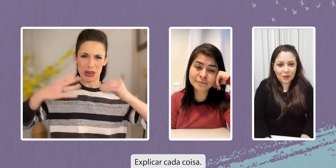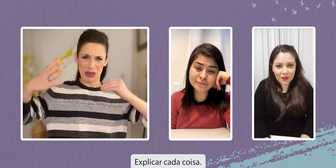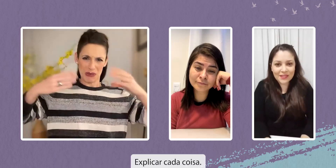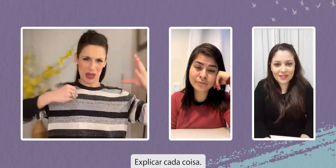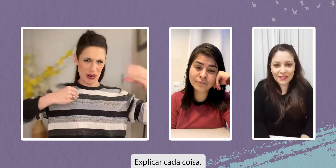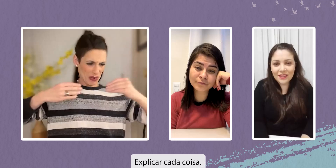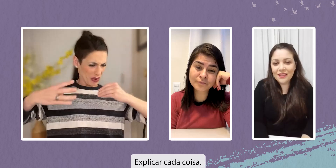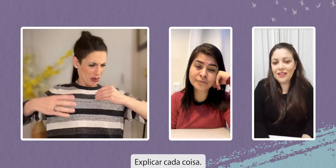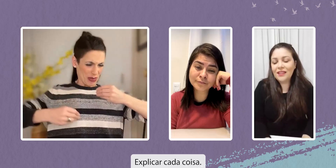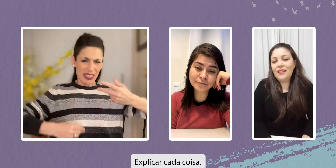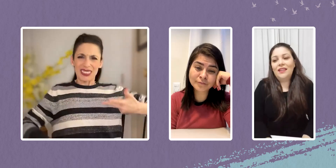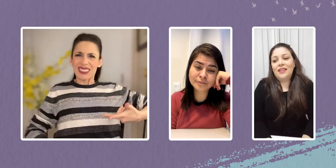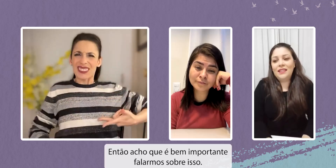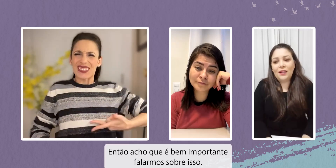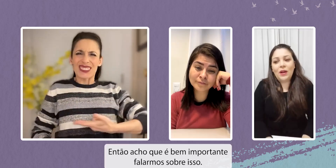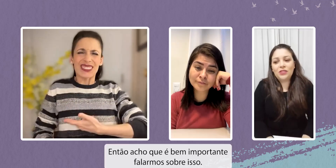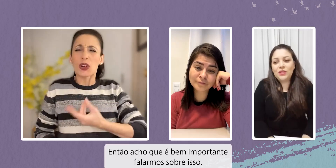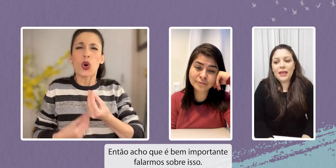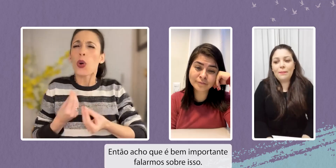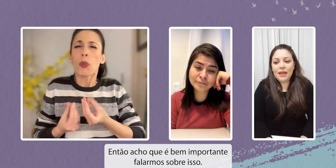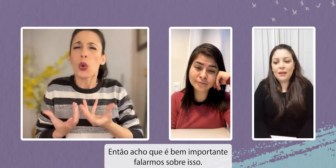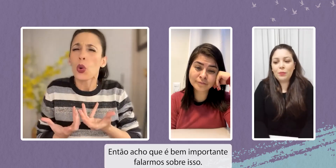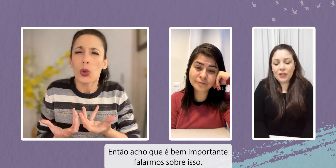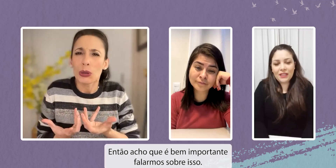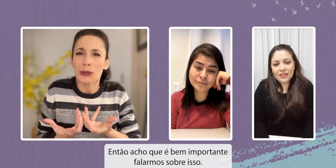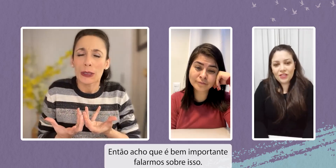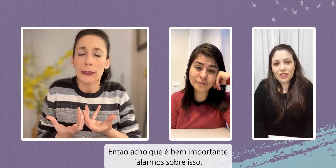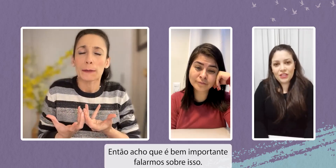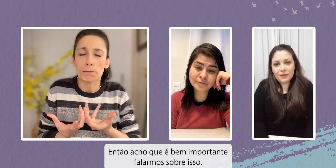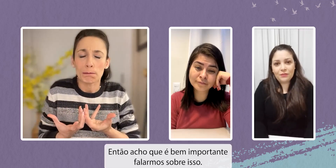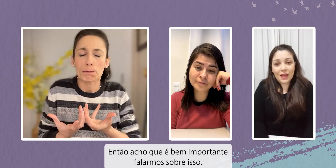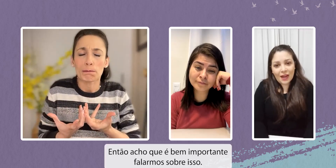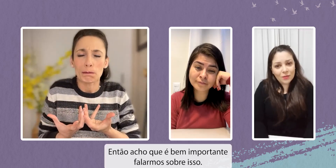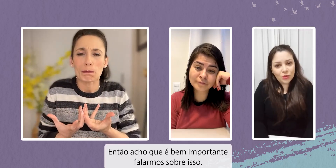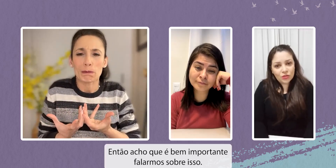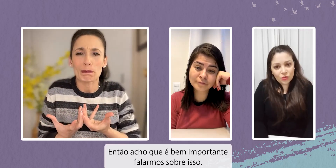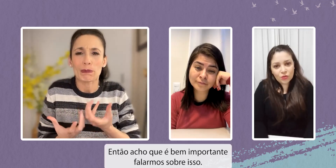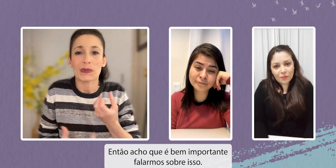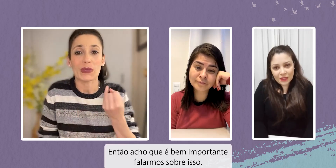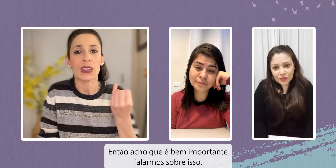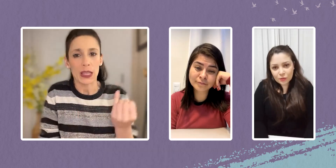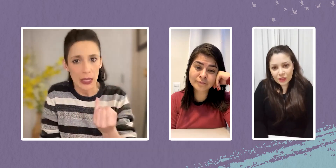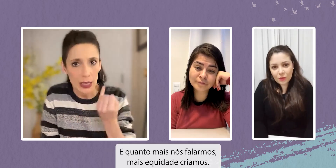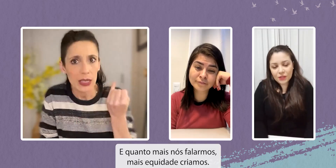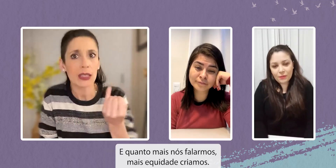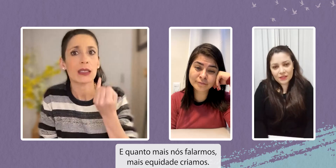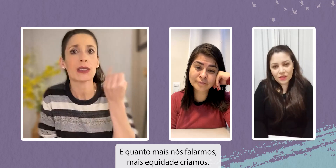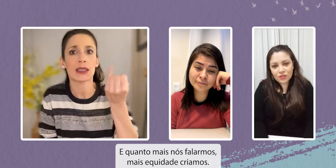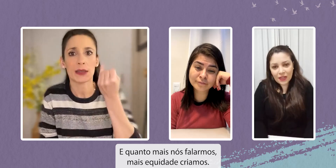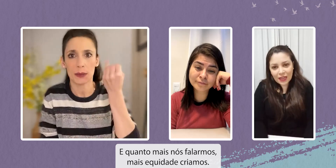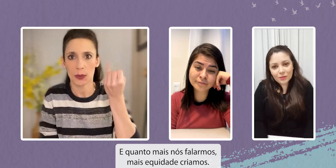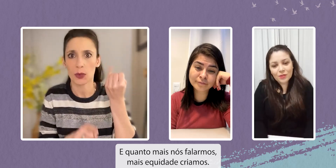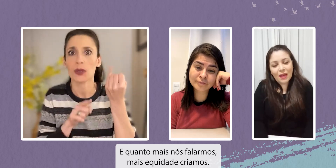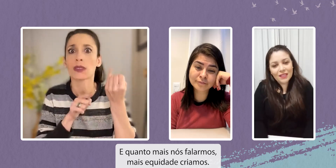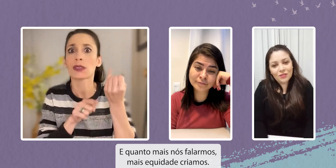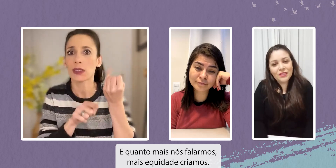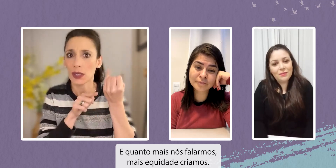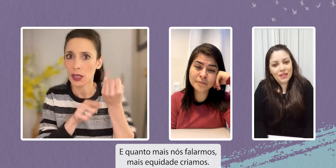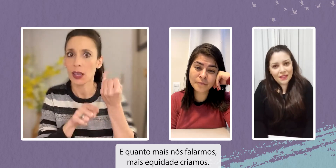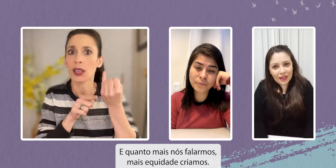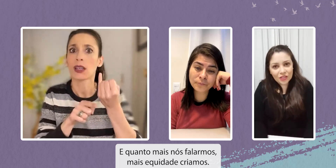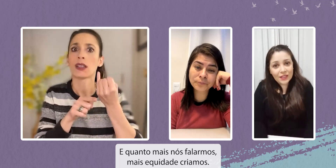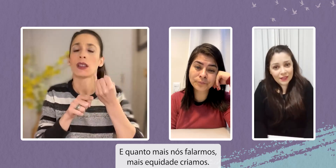explicar tanta coisa, né? Então, acho que é bem importante falarmos sobre isso, porque quanto mais nós falarmos,